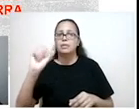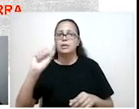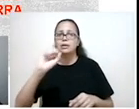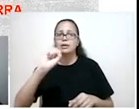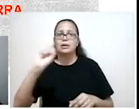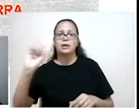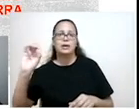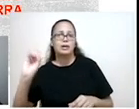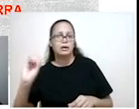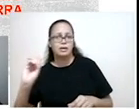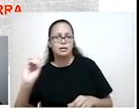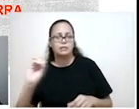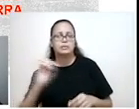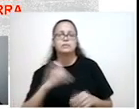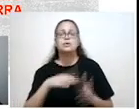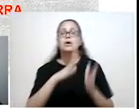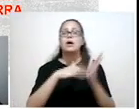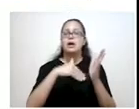devastada.